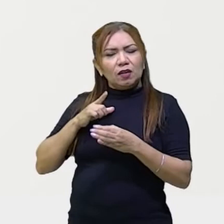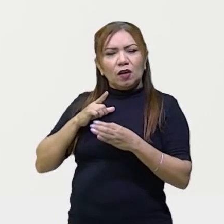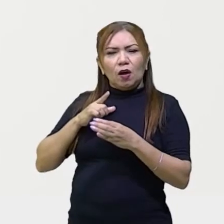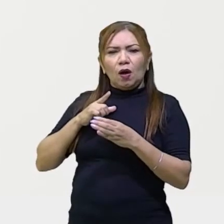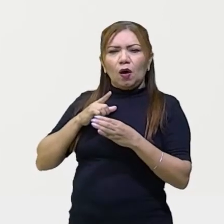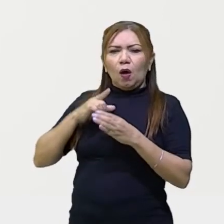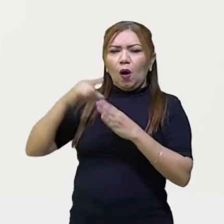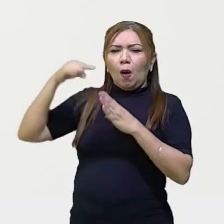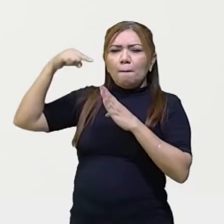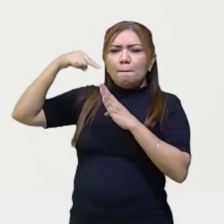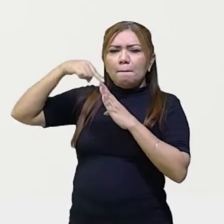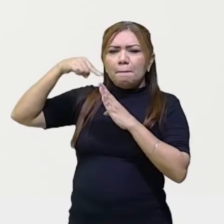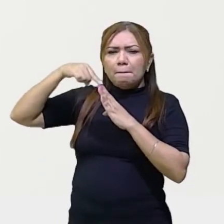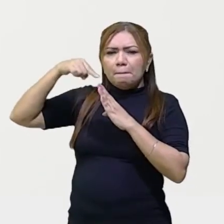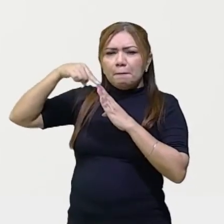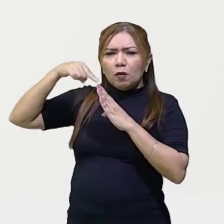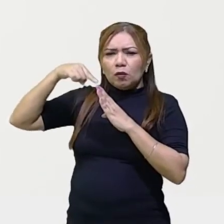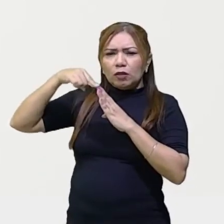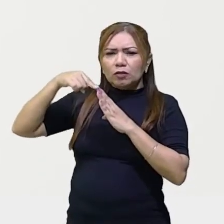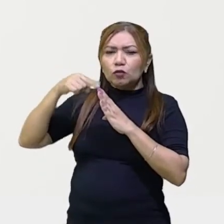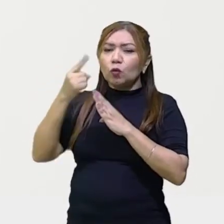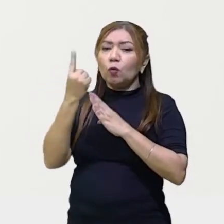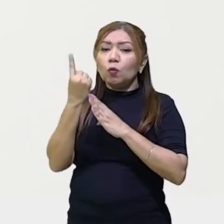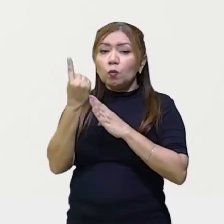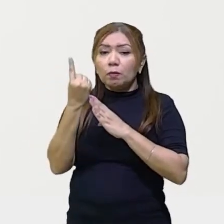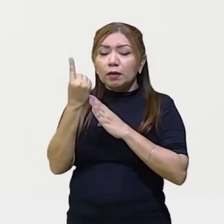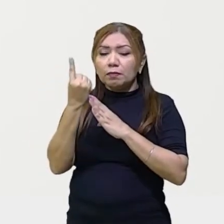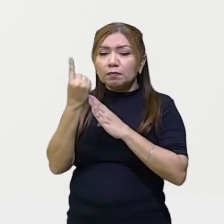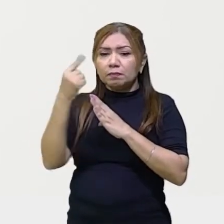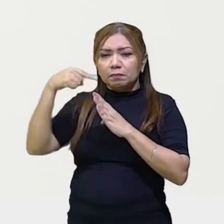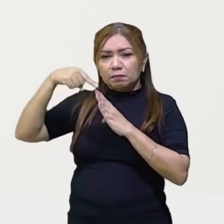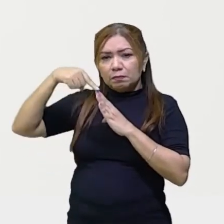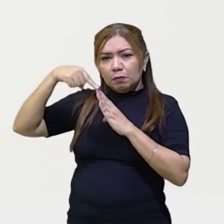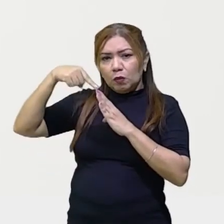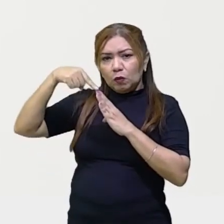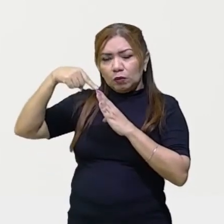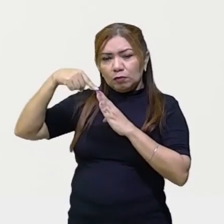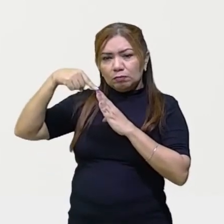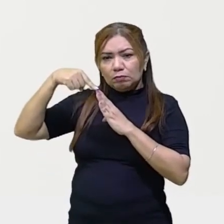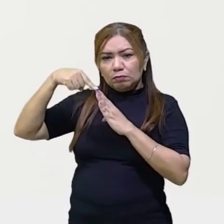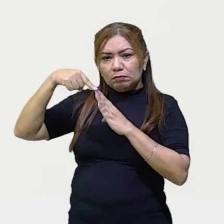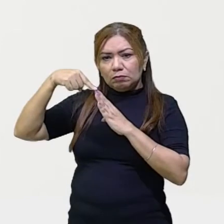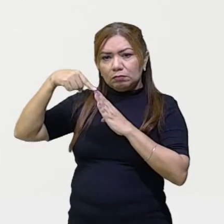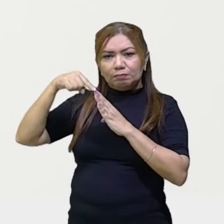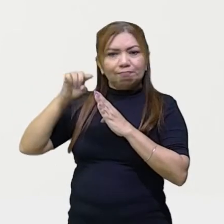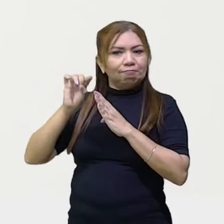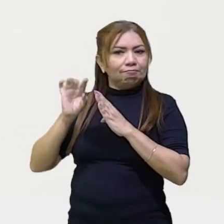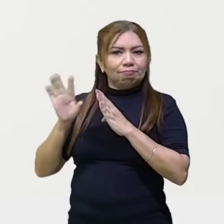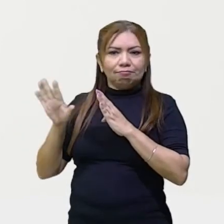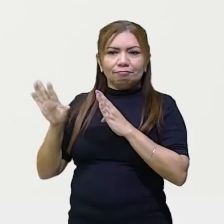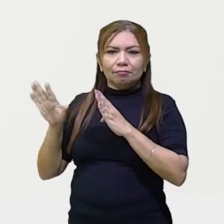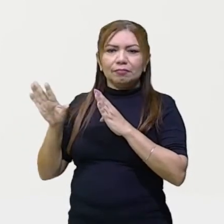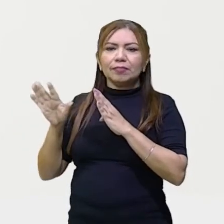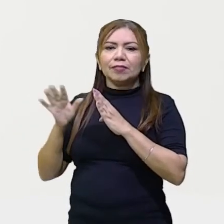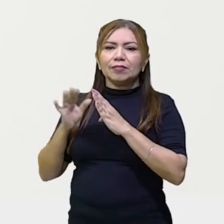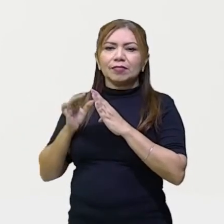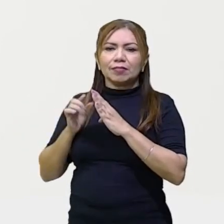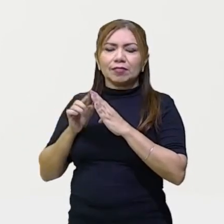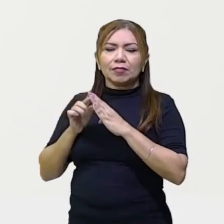um único vértice isso aqui é o vértice que eu tenho